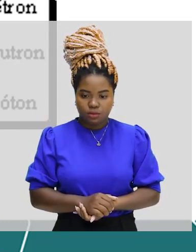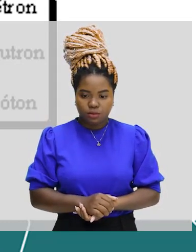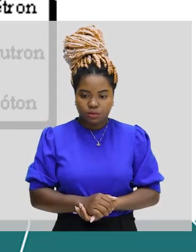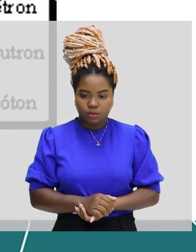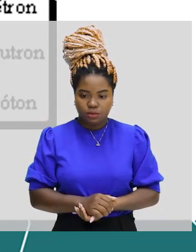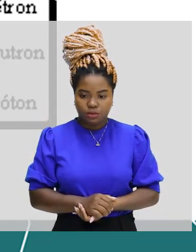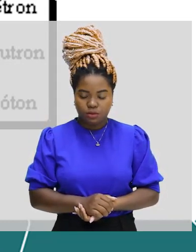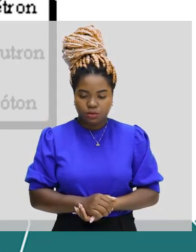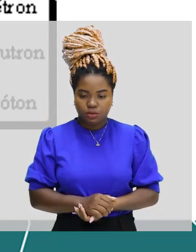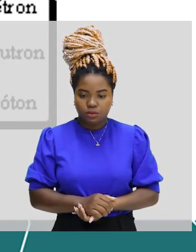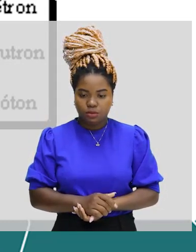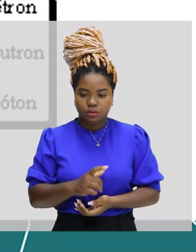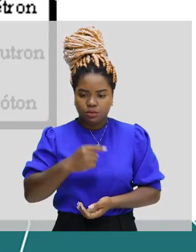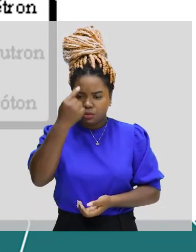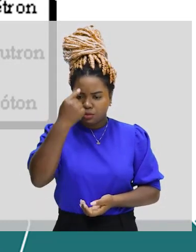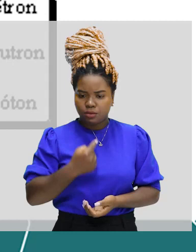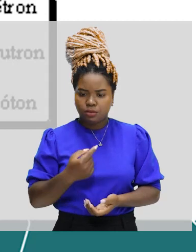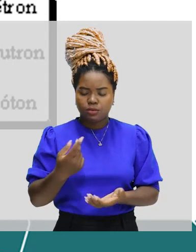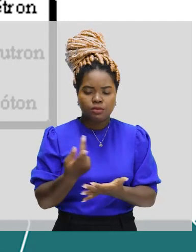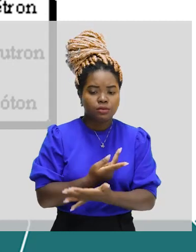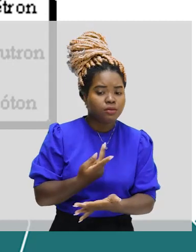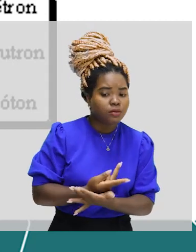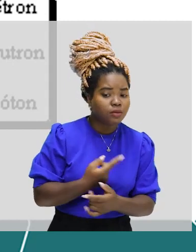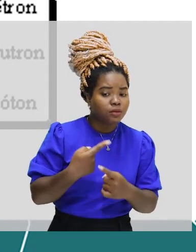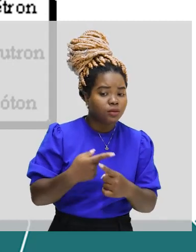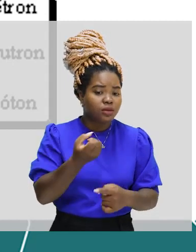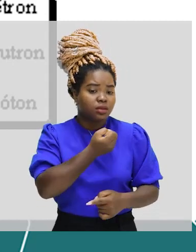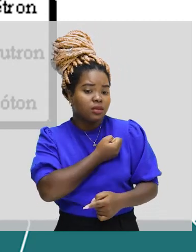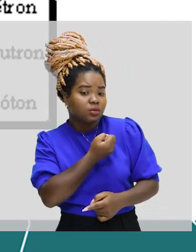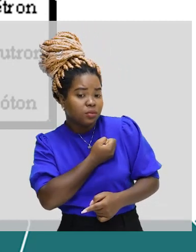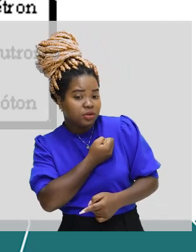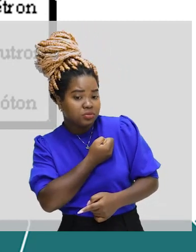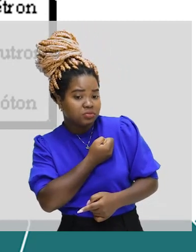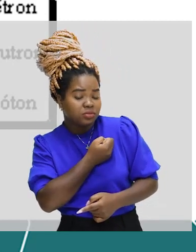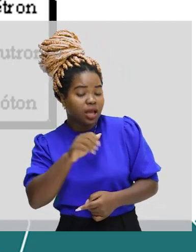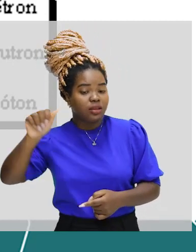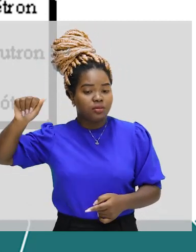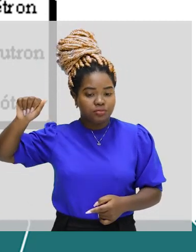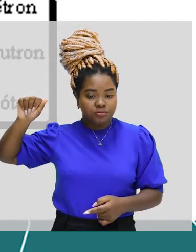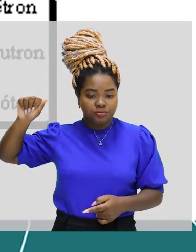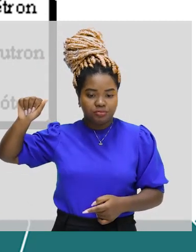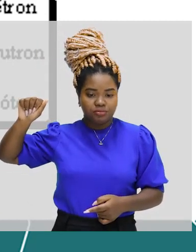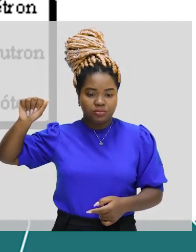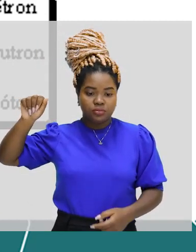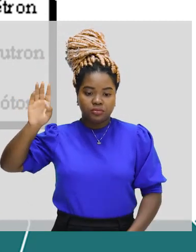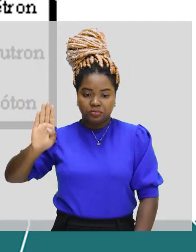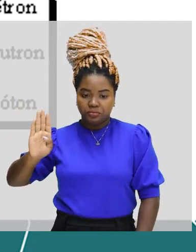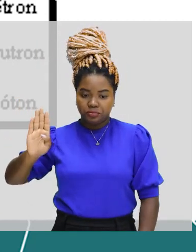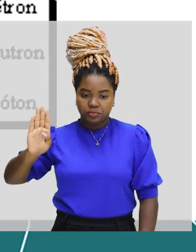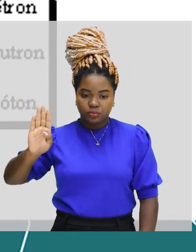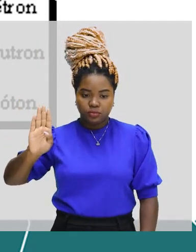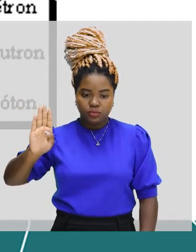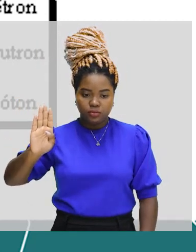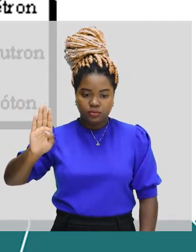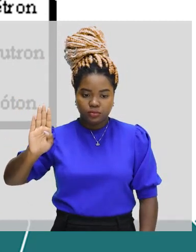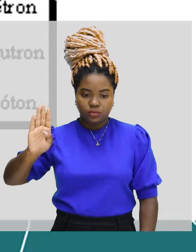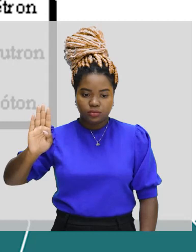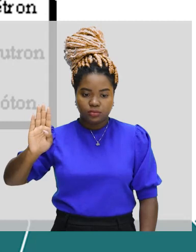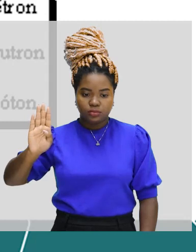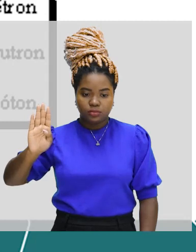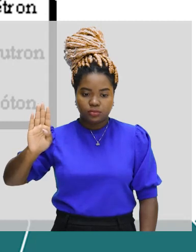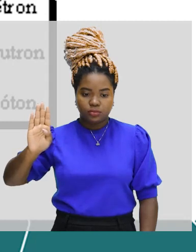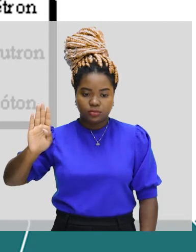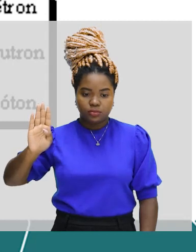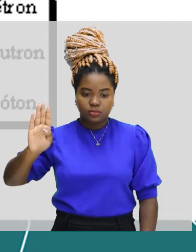está incorreta em relação ao número de nêutrons, letra A, né, no núcleo, letra B,